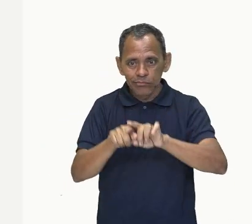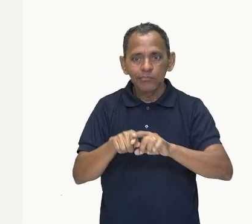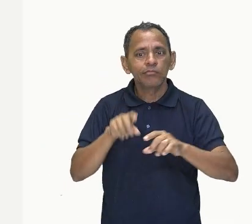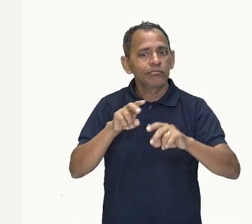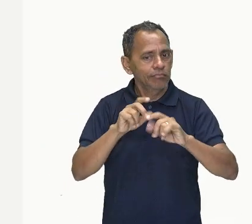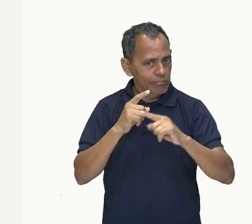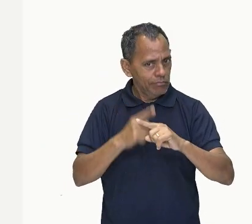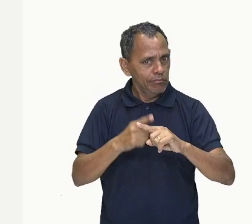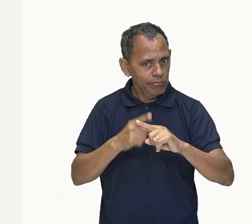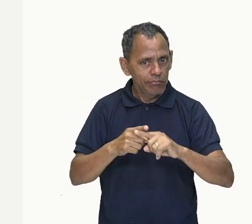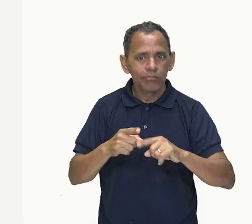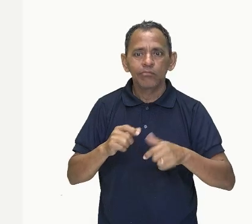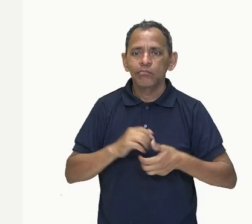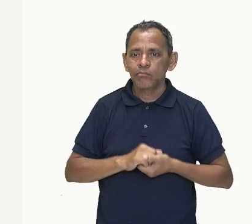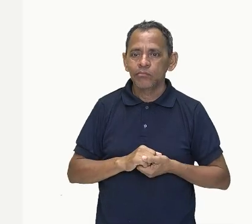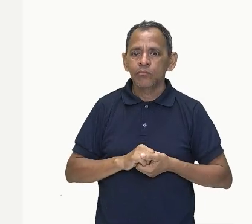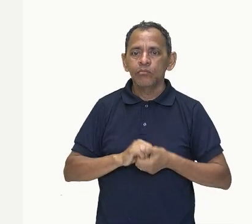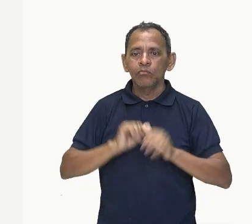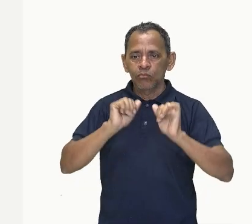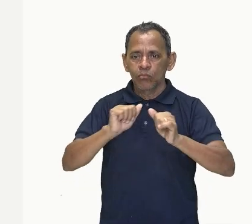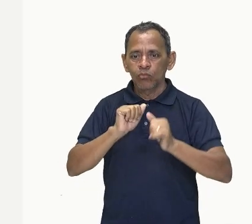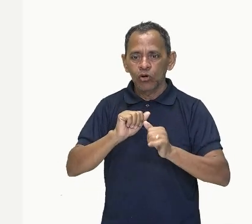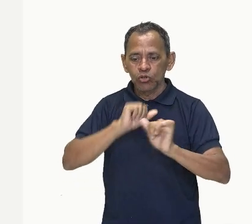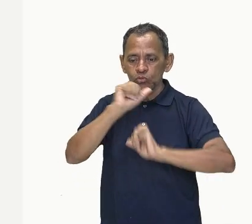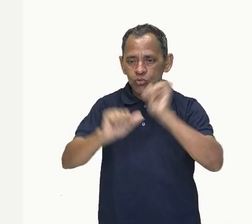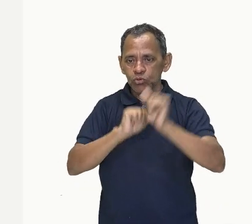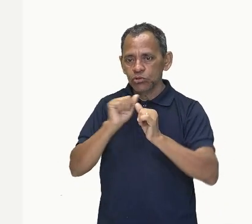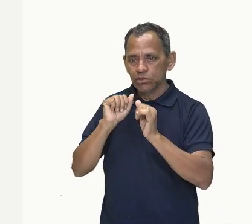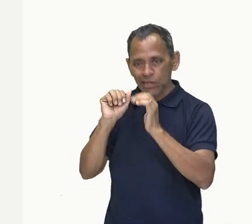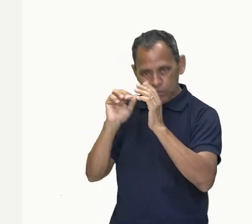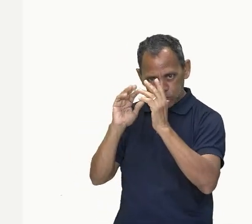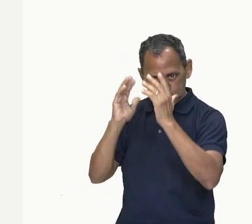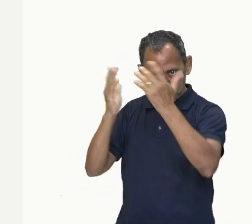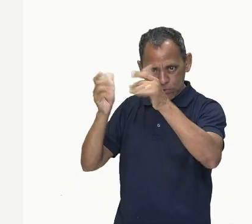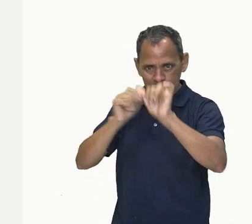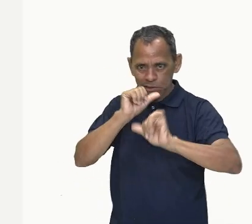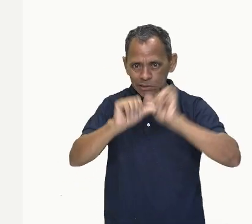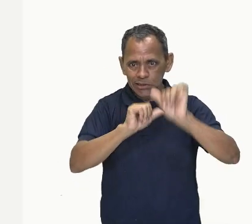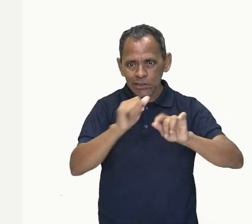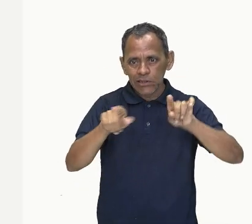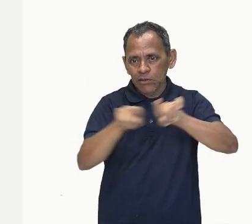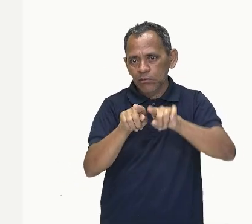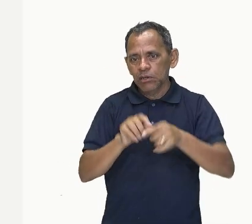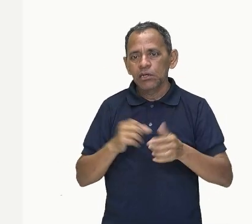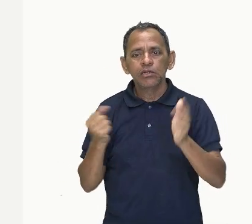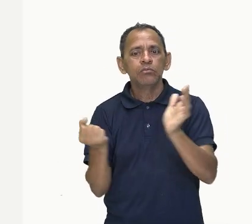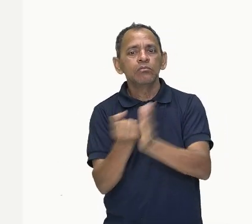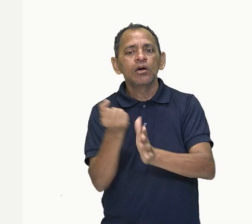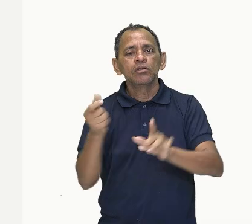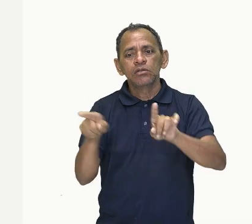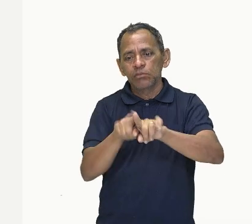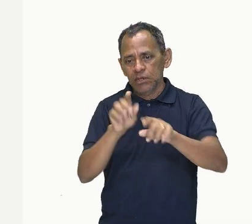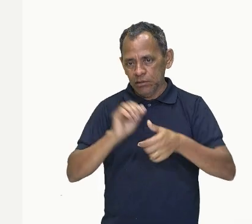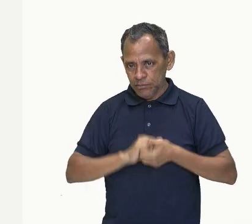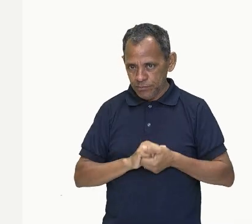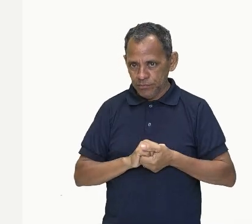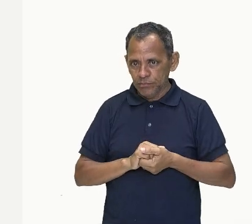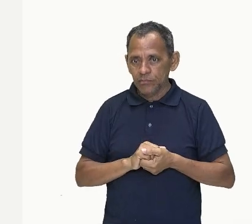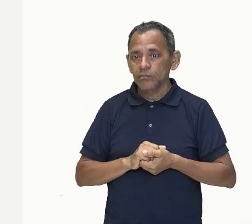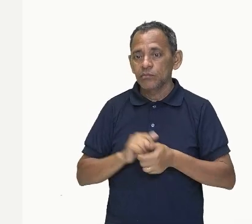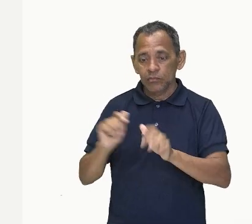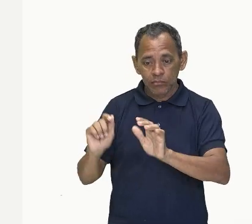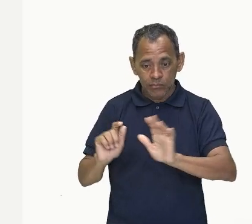aquecimento do planeta, pode levar às mudanças climáticas e todos os seus impactos, tá? Bem, tendo aqui os gases, né,